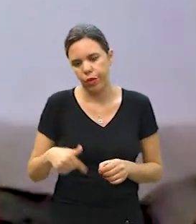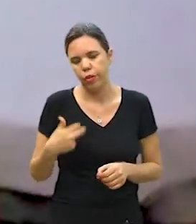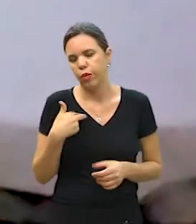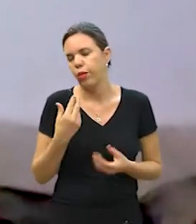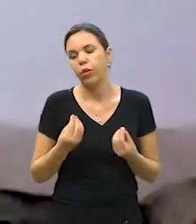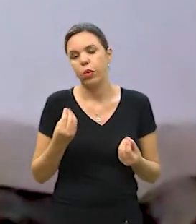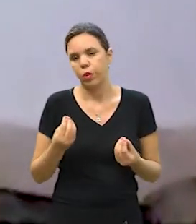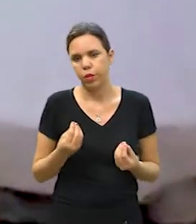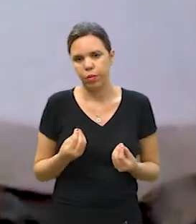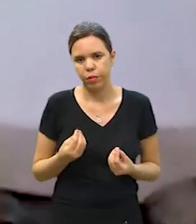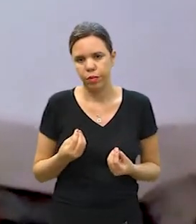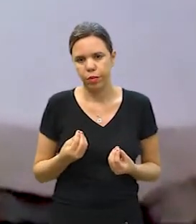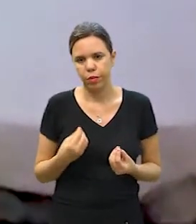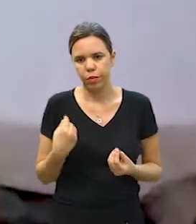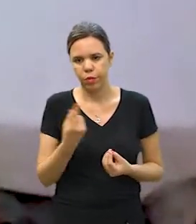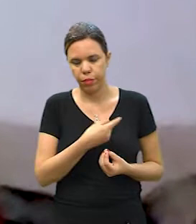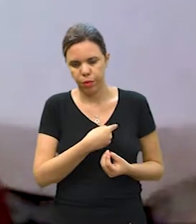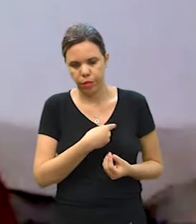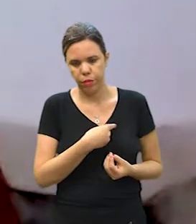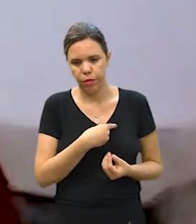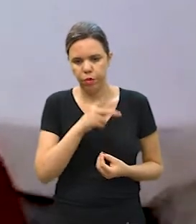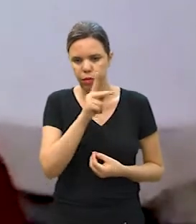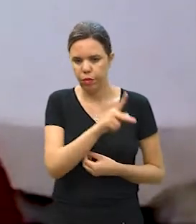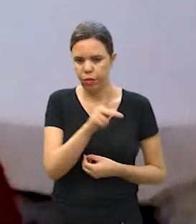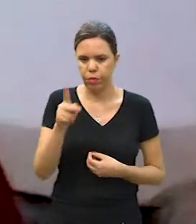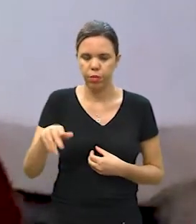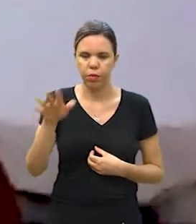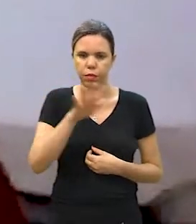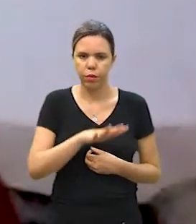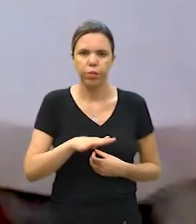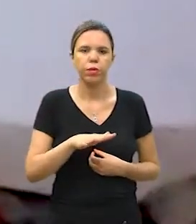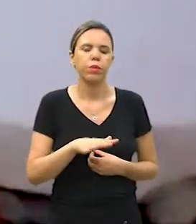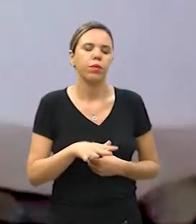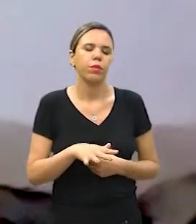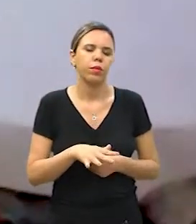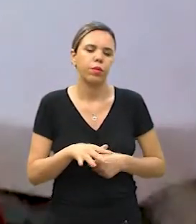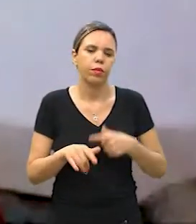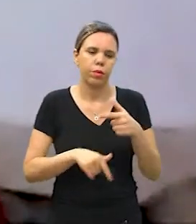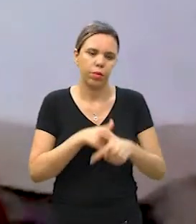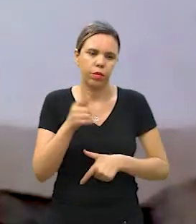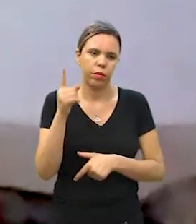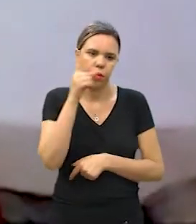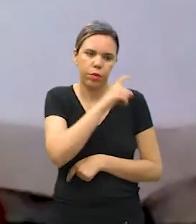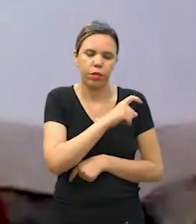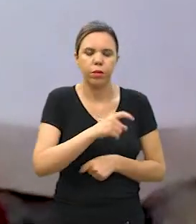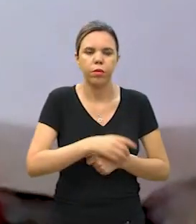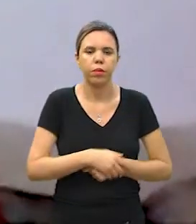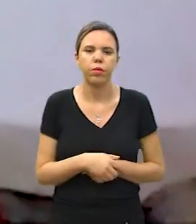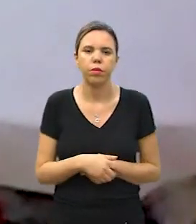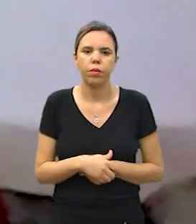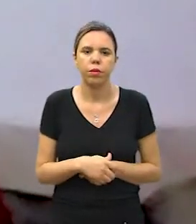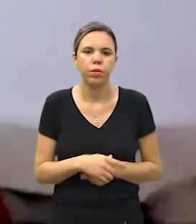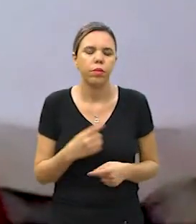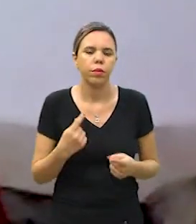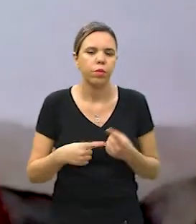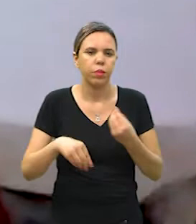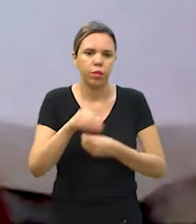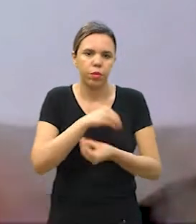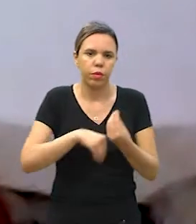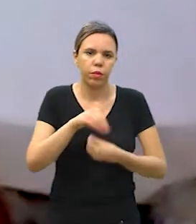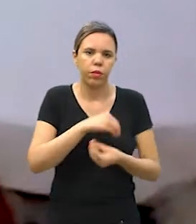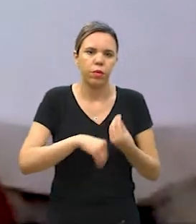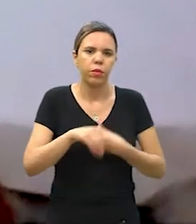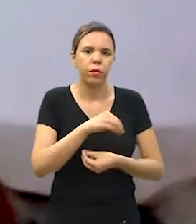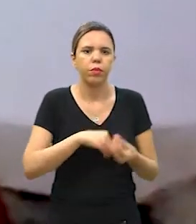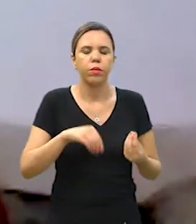feito, mas não tem como. Né? E para nós que somos professoras, esse serviço foi mais difícil ainda, porque